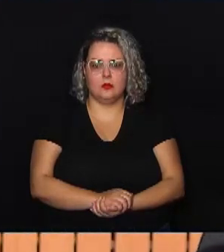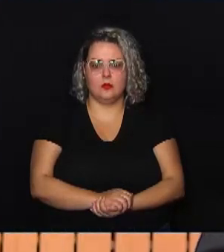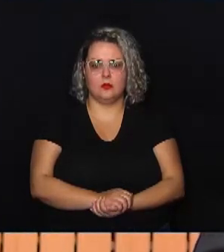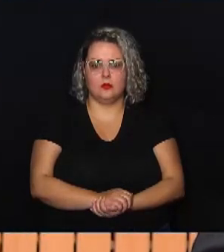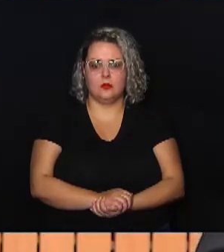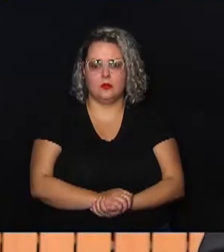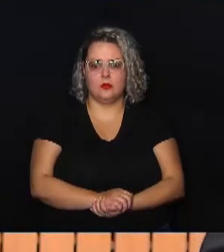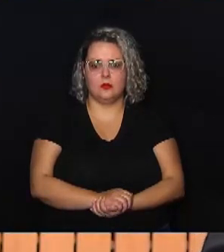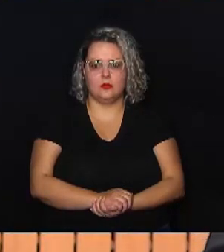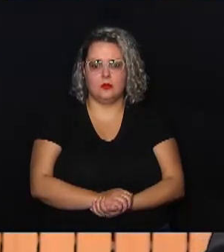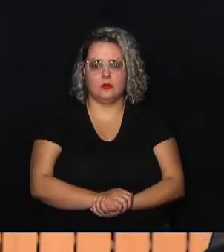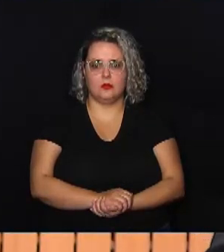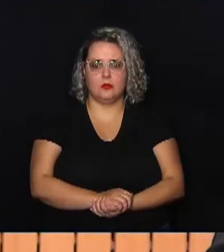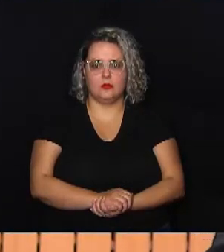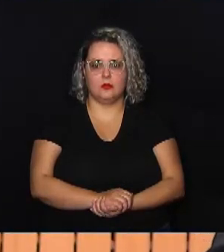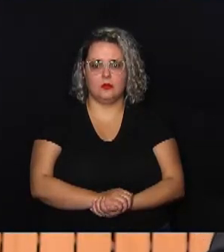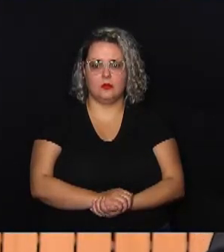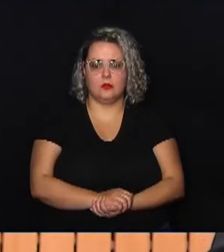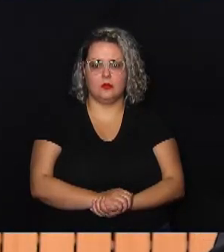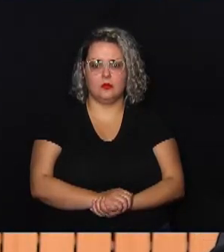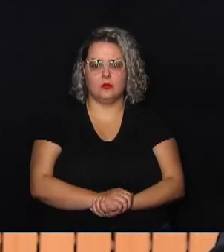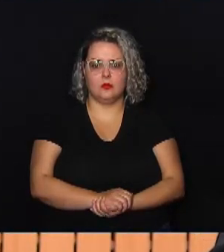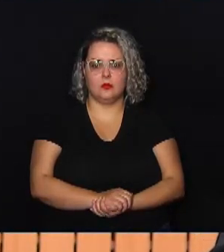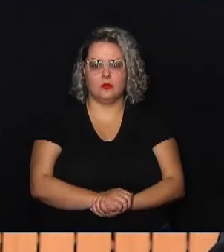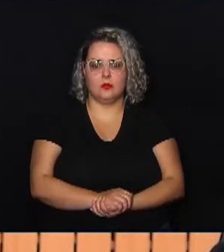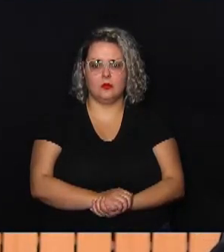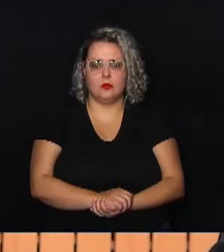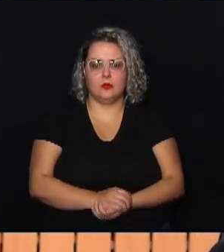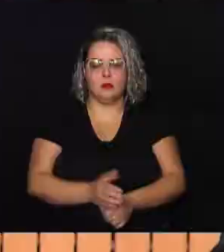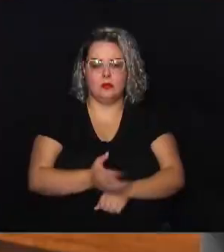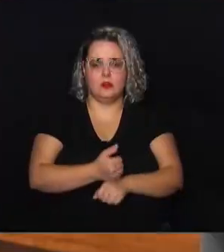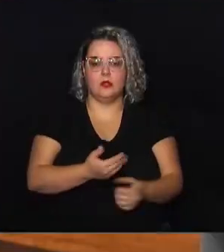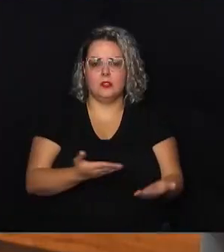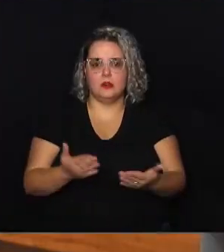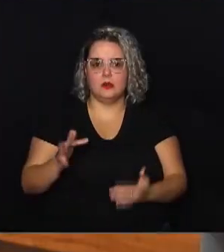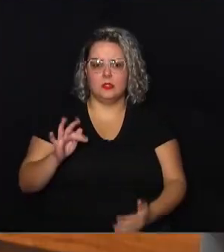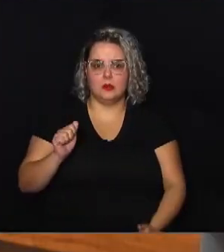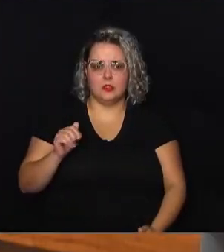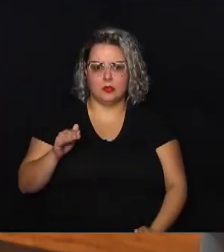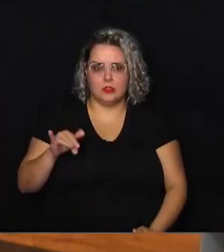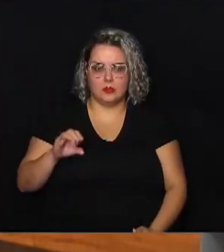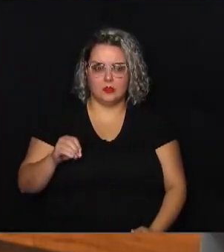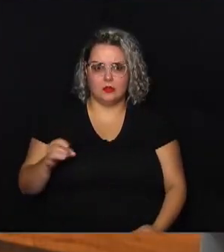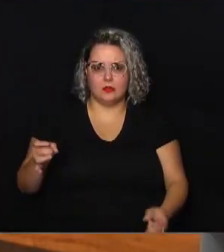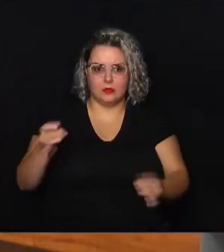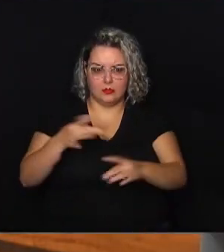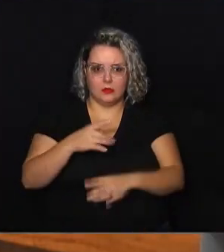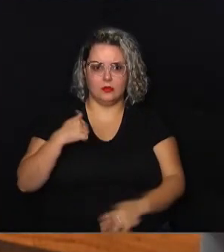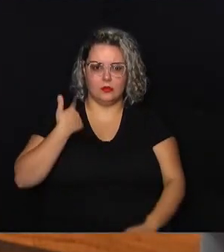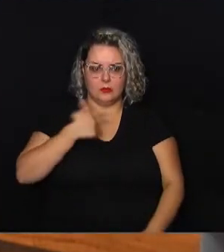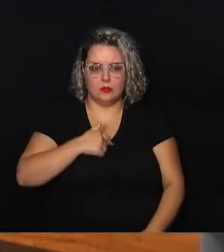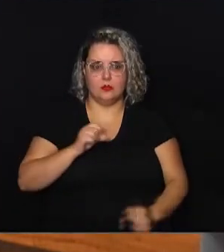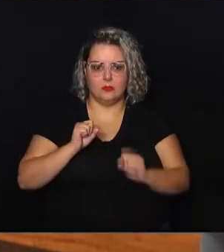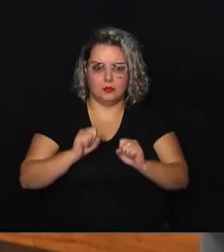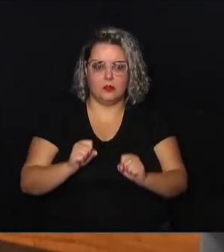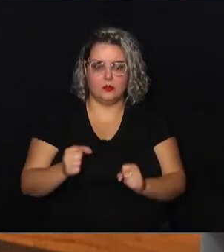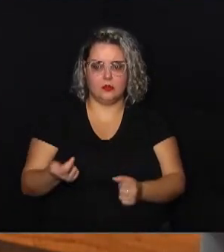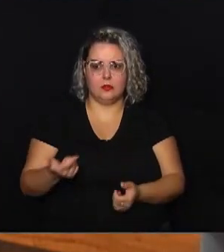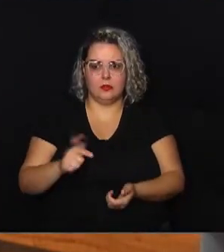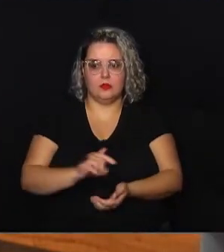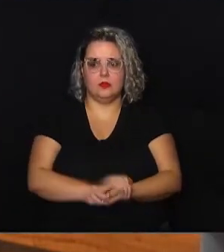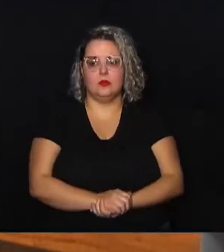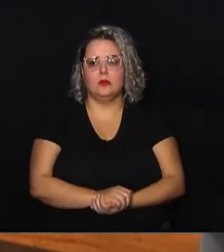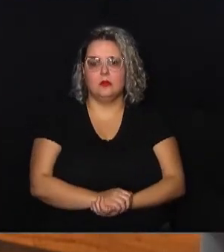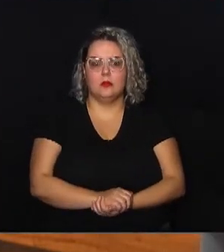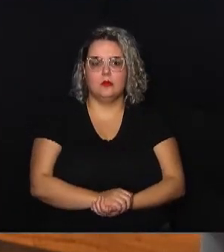Vereador, Oi. antes da Pois não, apresentação Érica. do Fábio, eu vou terminar a nossa, para que aí a gente Tá muda bom, o arquivo. vamos lá. Tudo Vamos bem? lá,